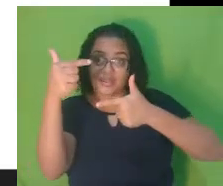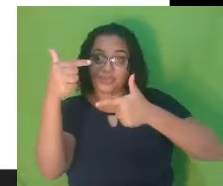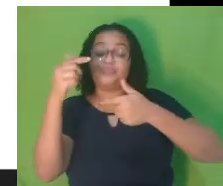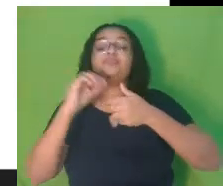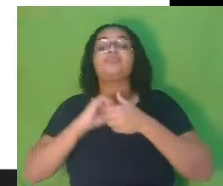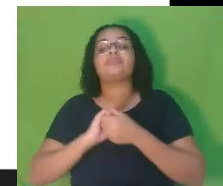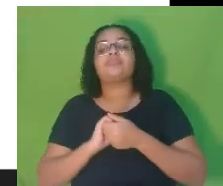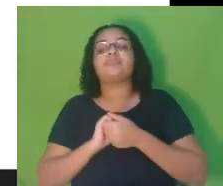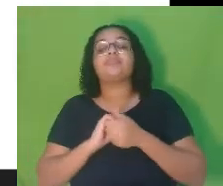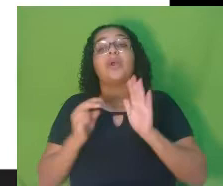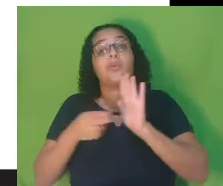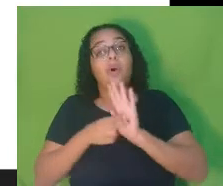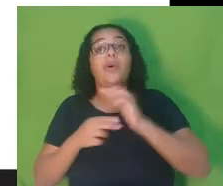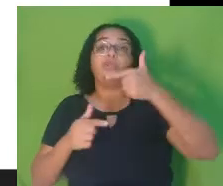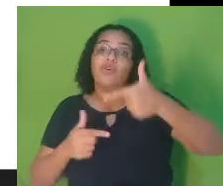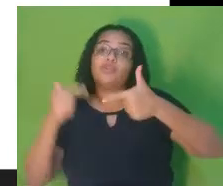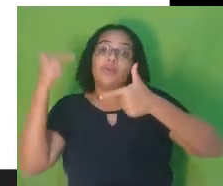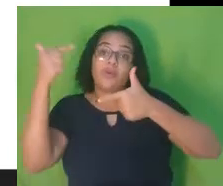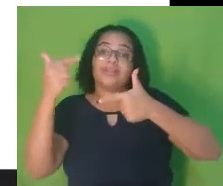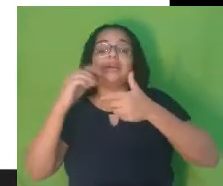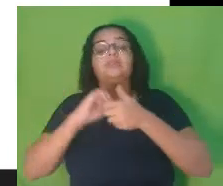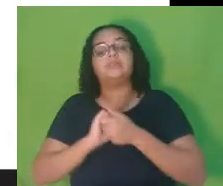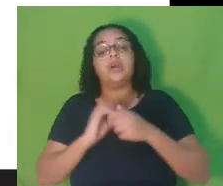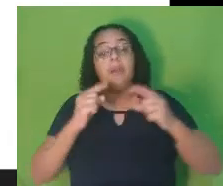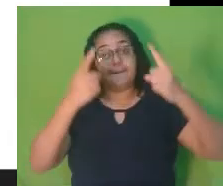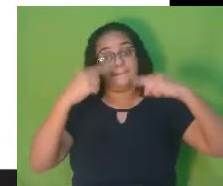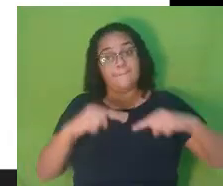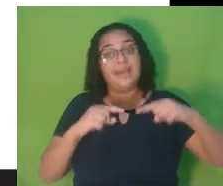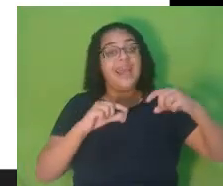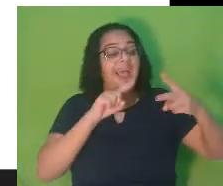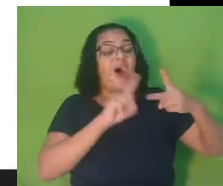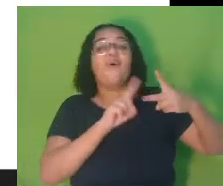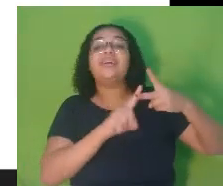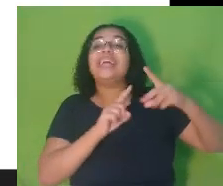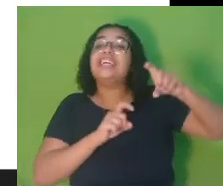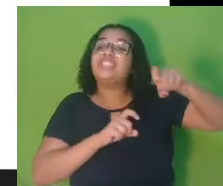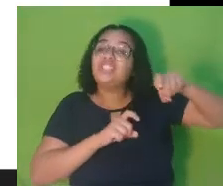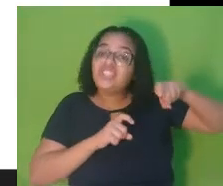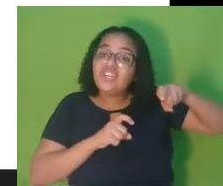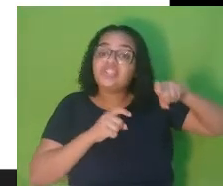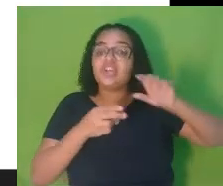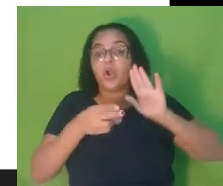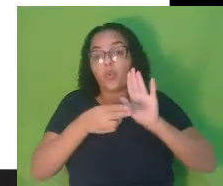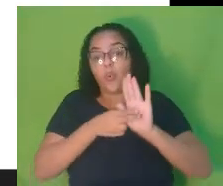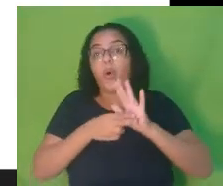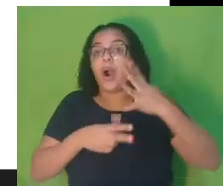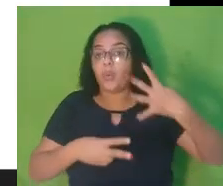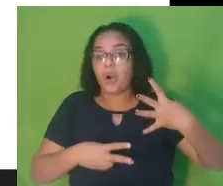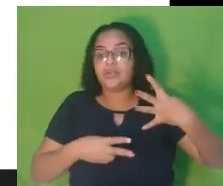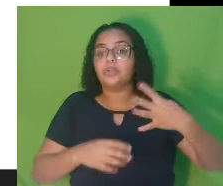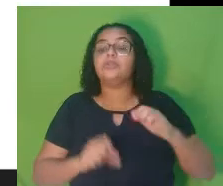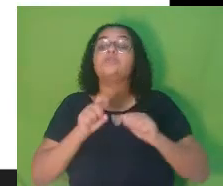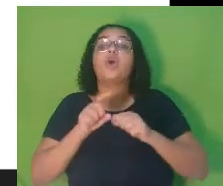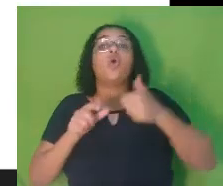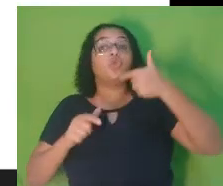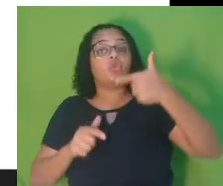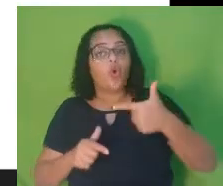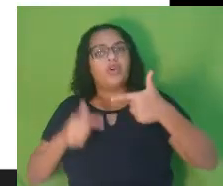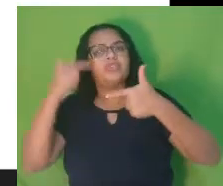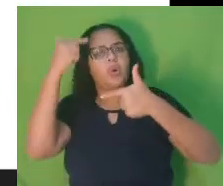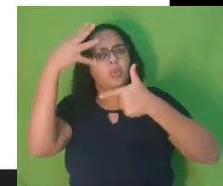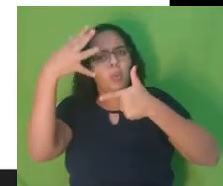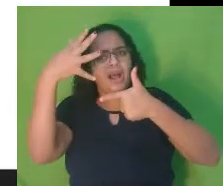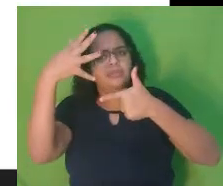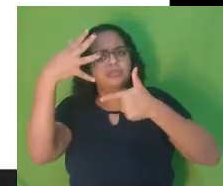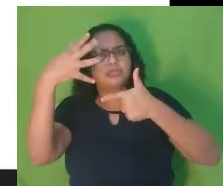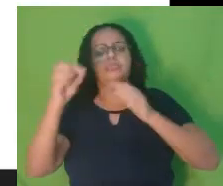a 2 ao quadrado. E a outra é x igual a 4, porque 2 à quarta é